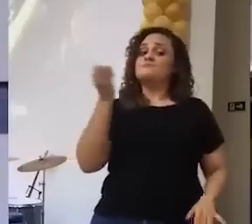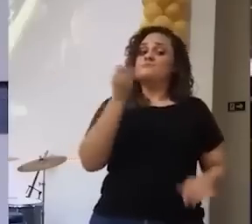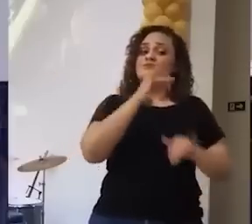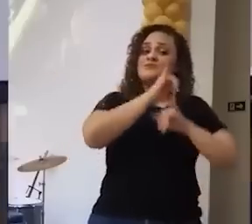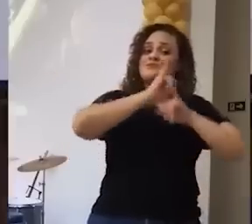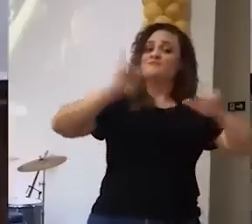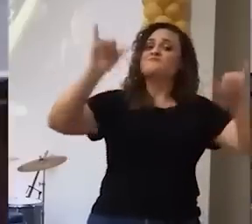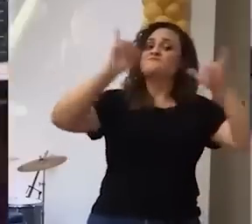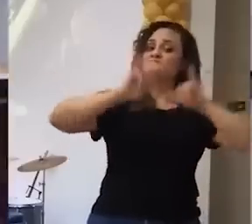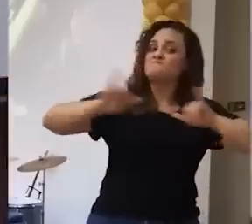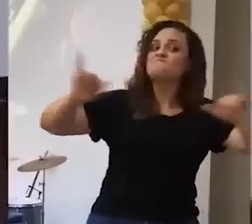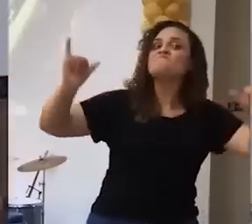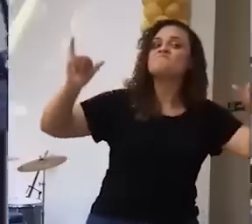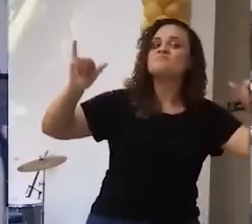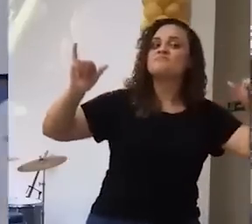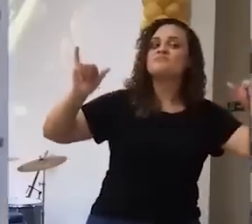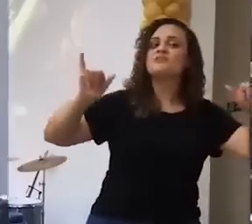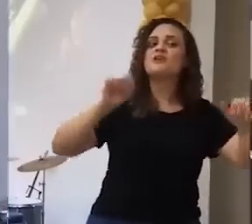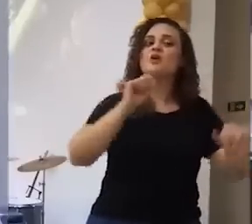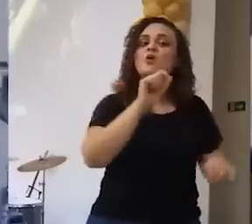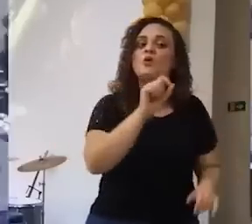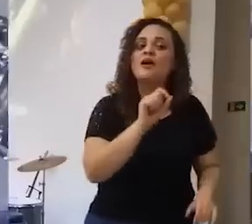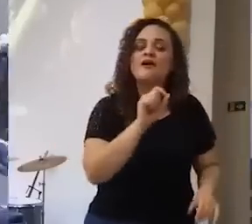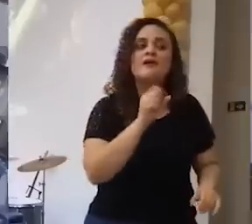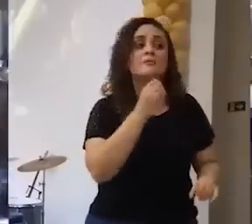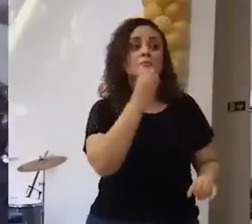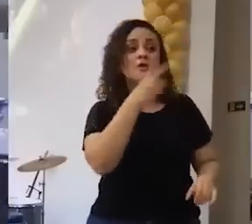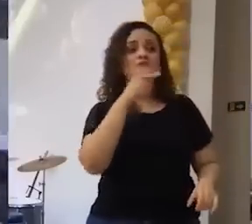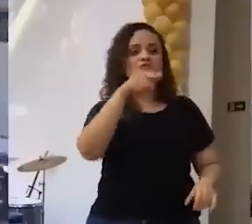Isso significa que você não tem amnésia.